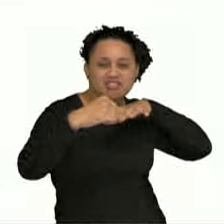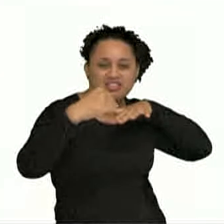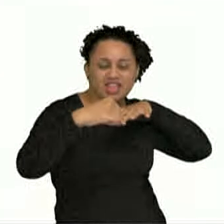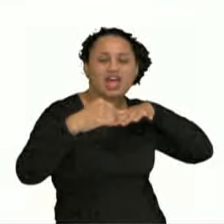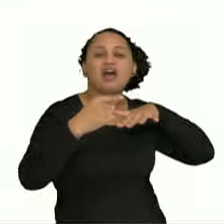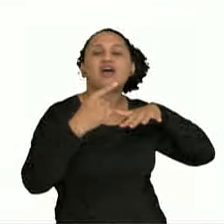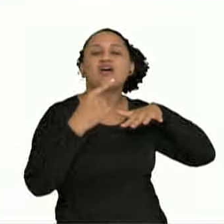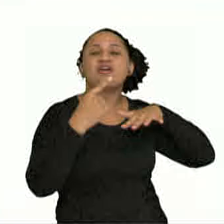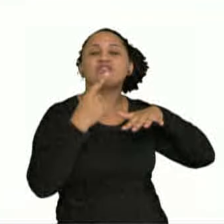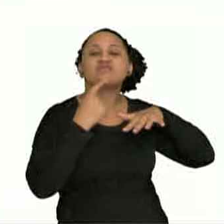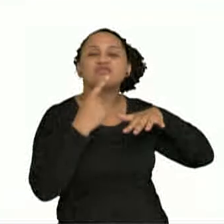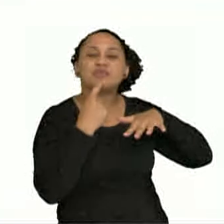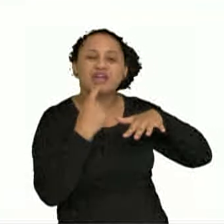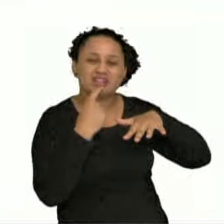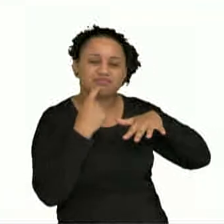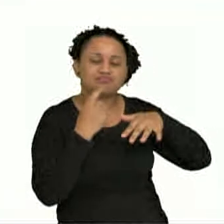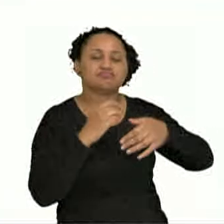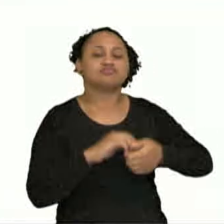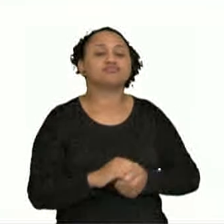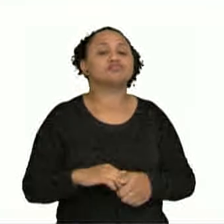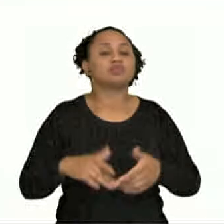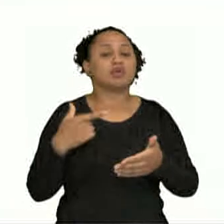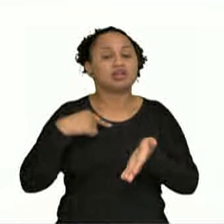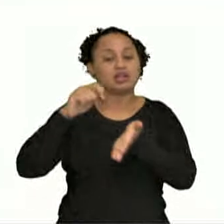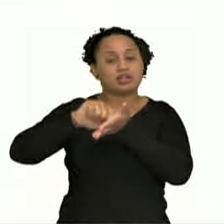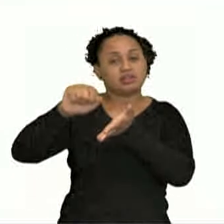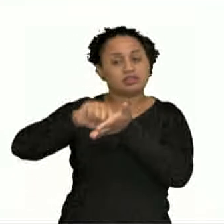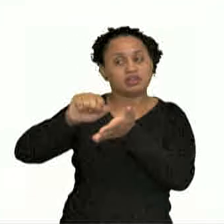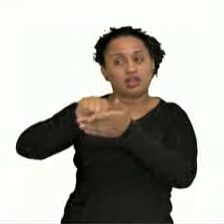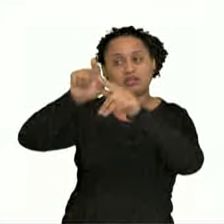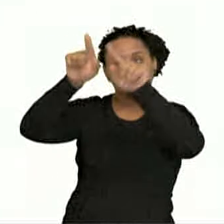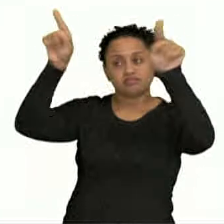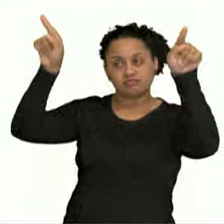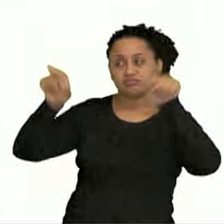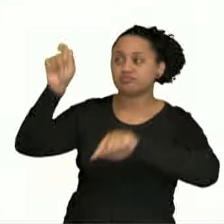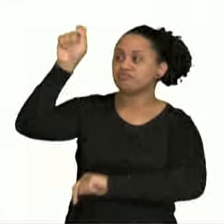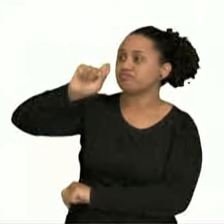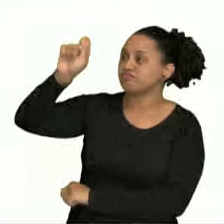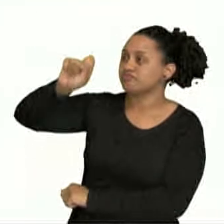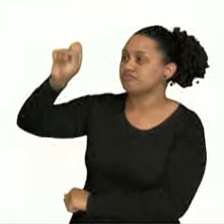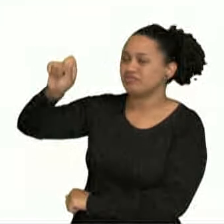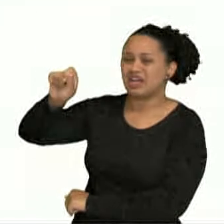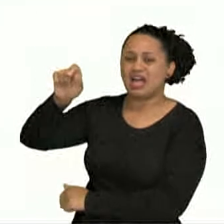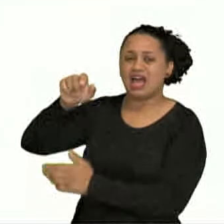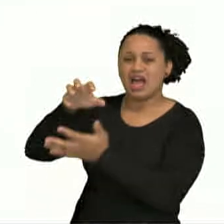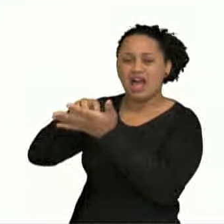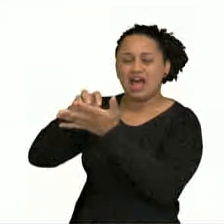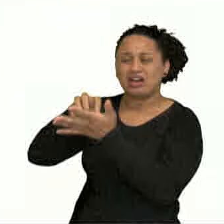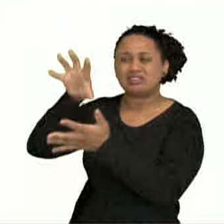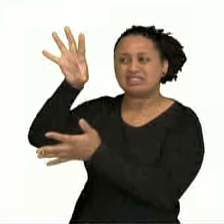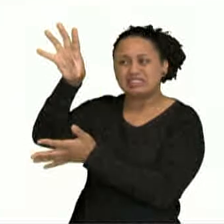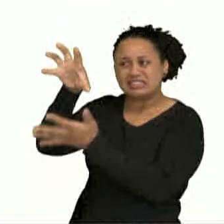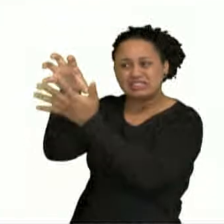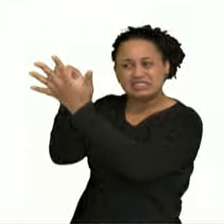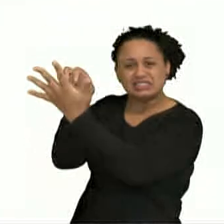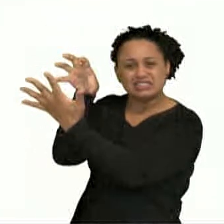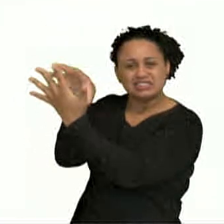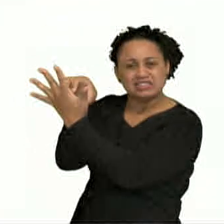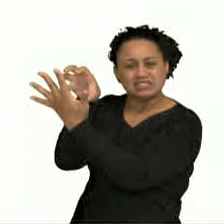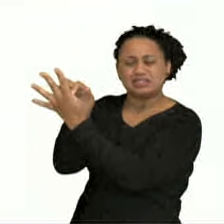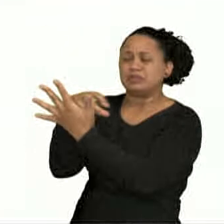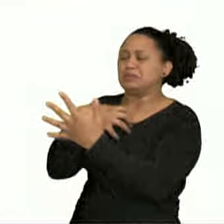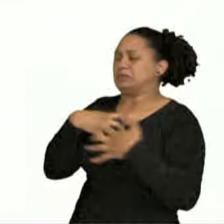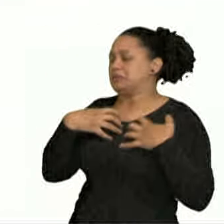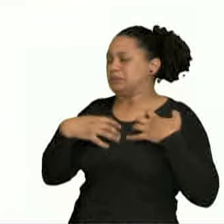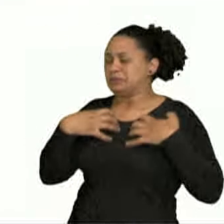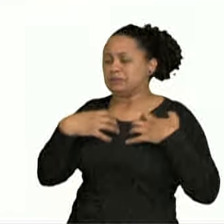roxo. Quando ela escrevia no quadro, volta e meia, a unha raspava a pedra. Que